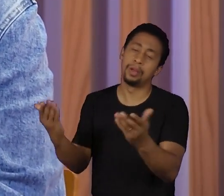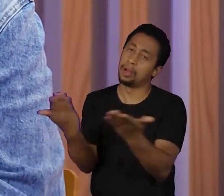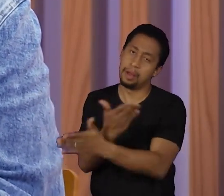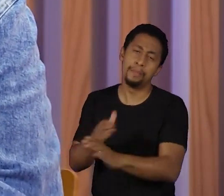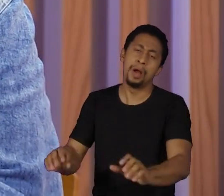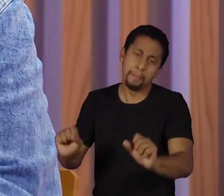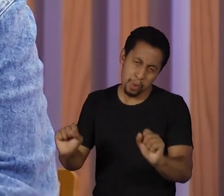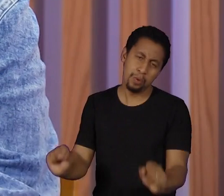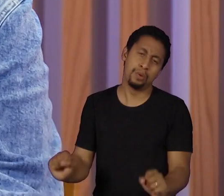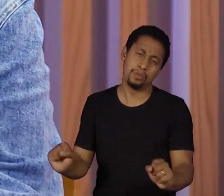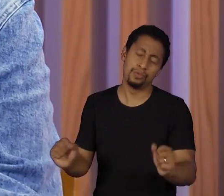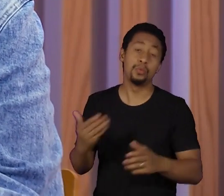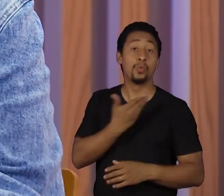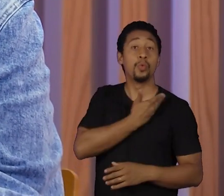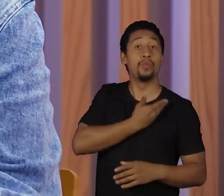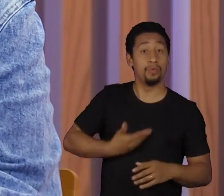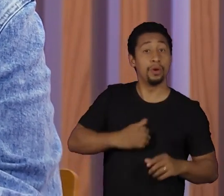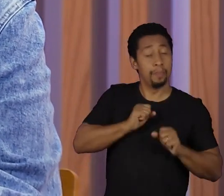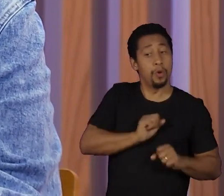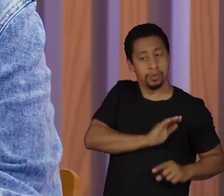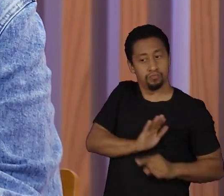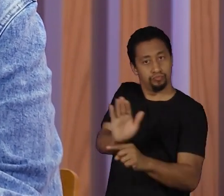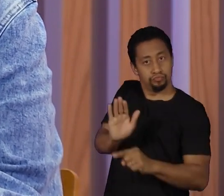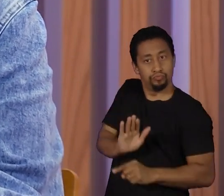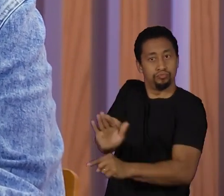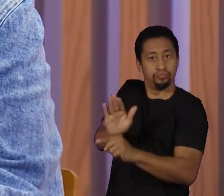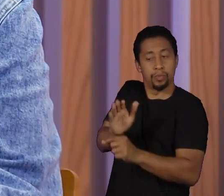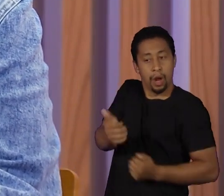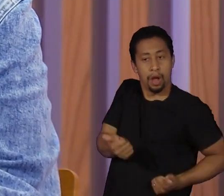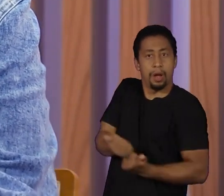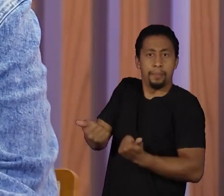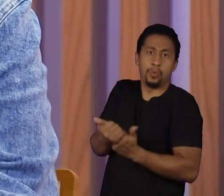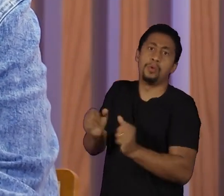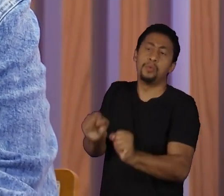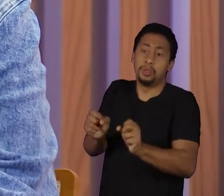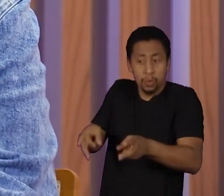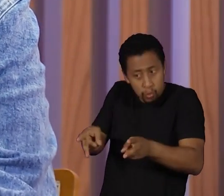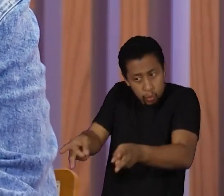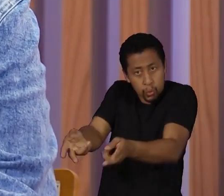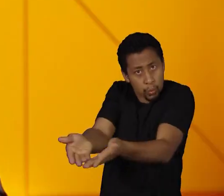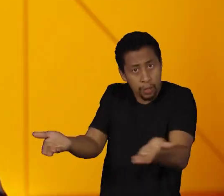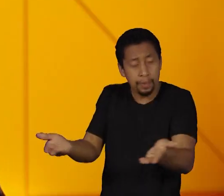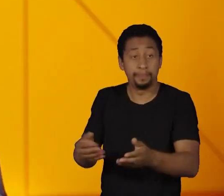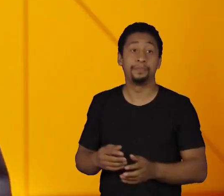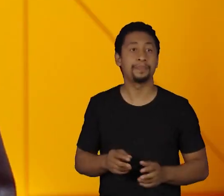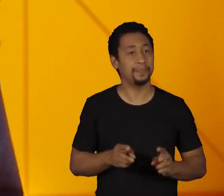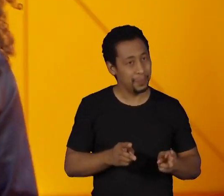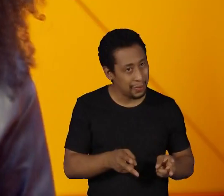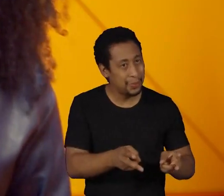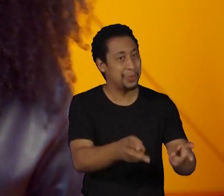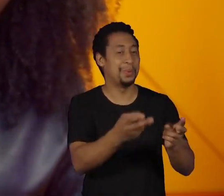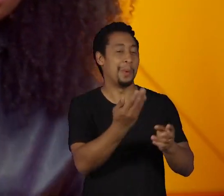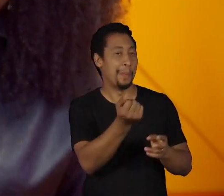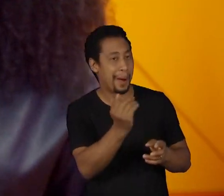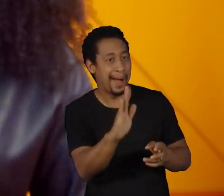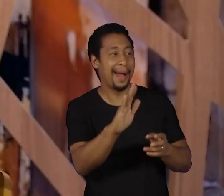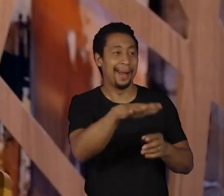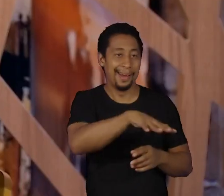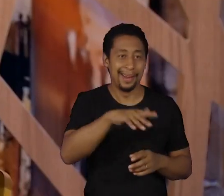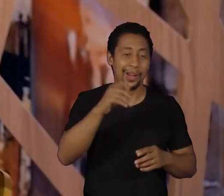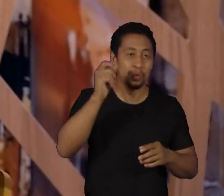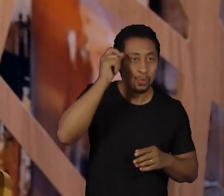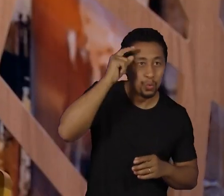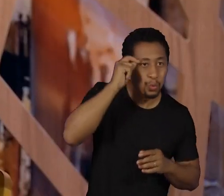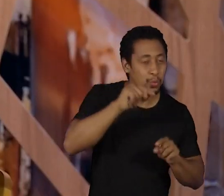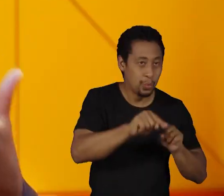editais, projetos e apoios diversos, a existência, né? Existência dessa arte, desses espaços, sim, né?